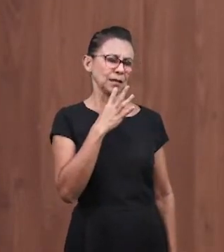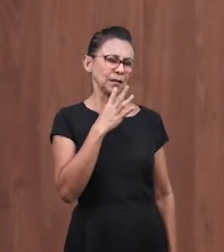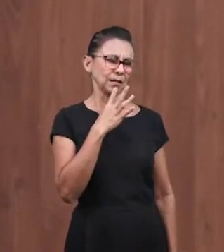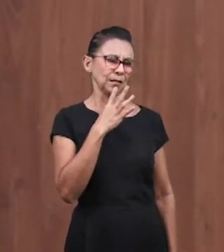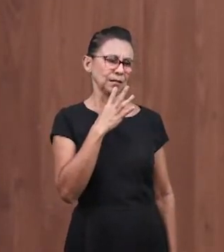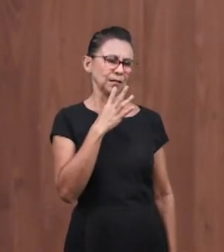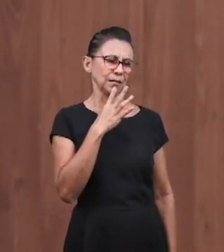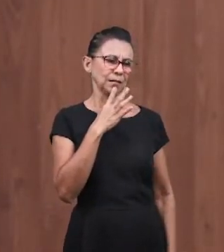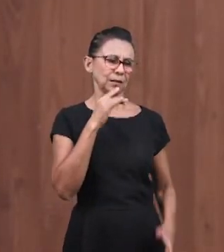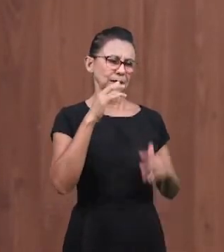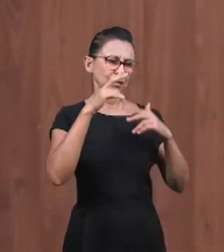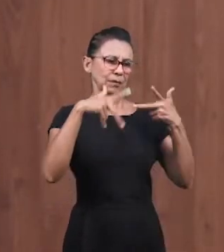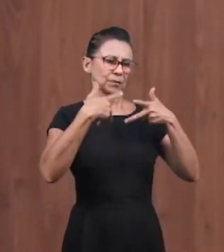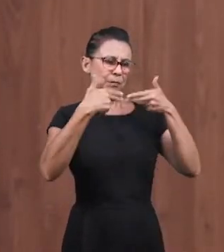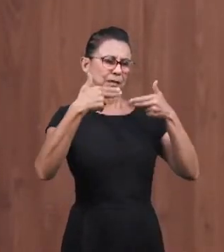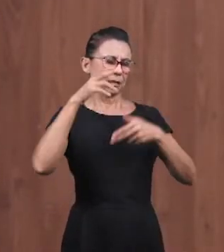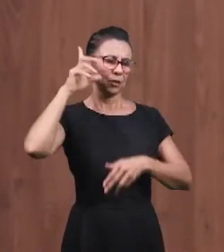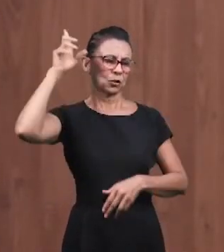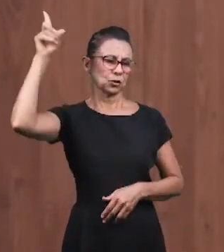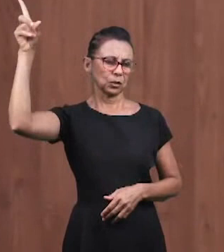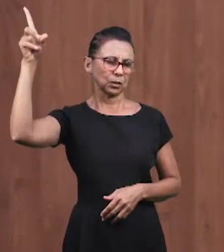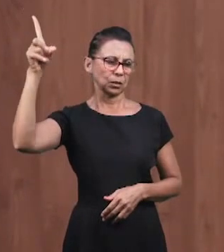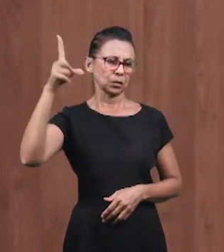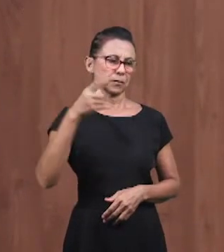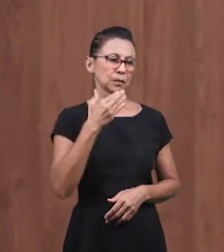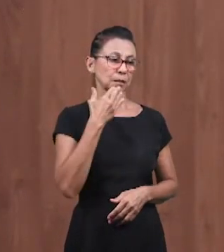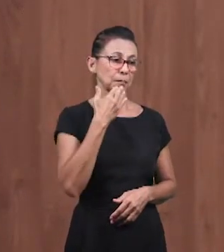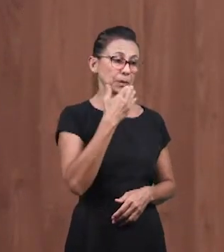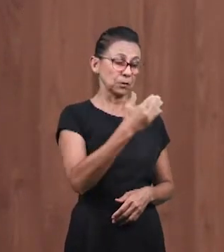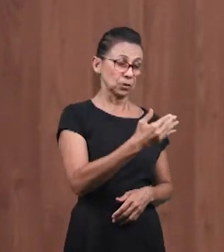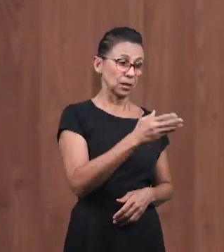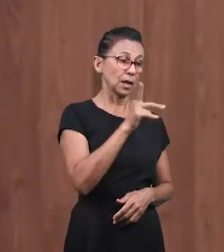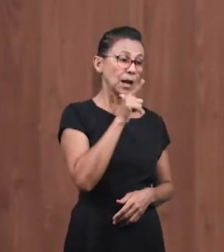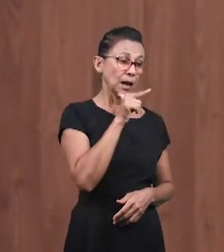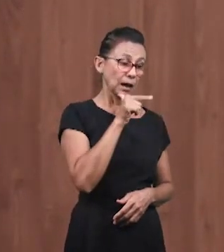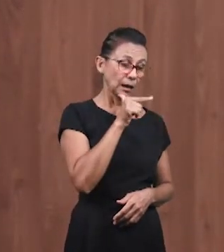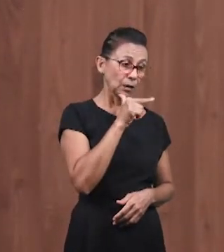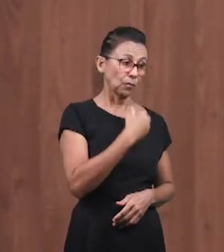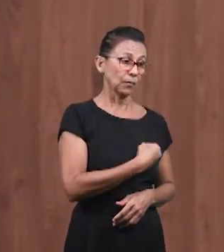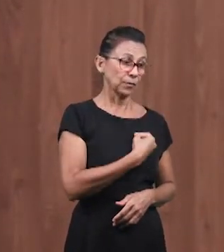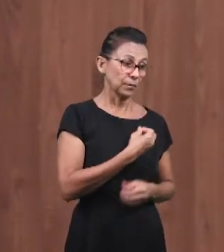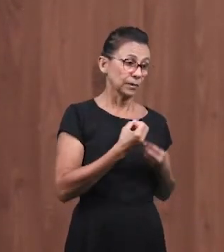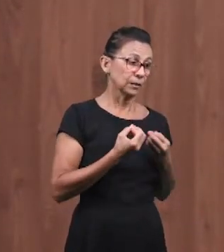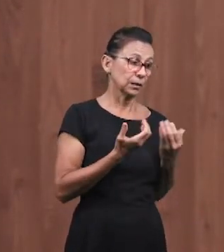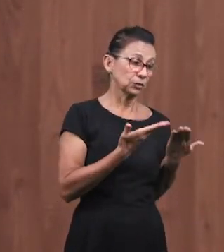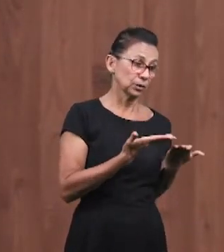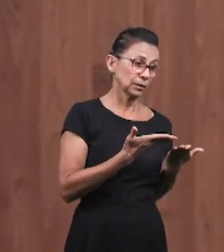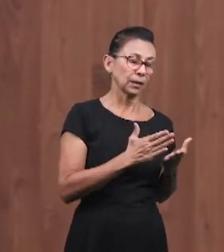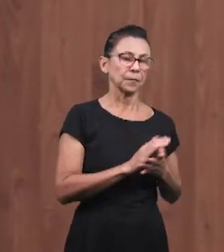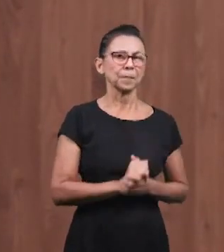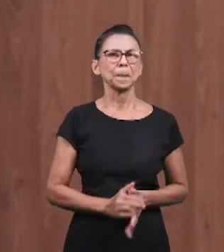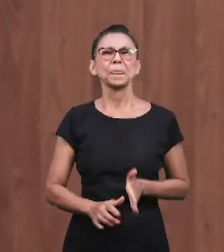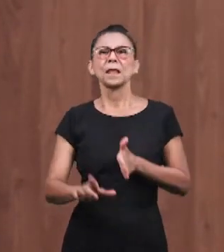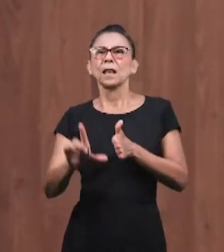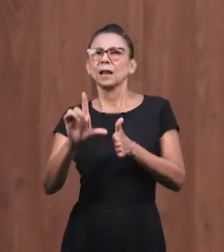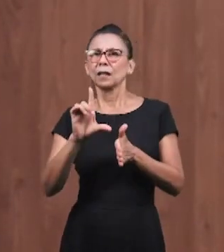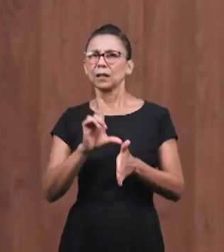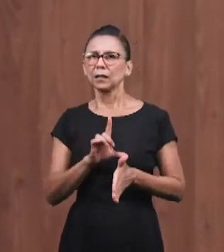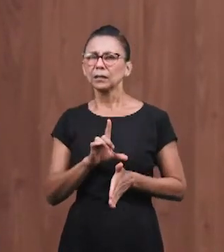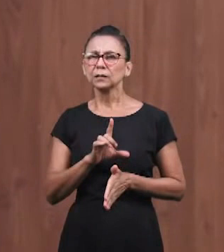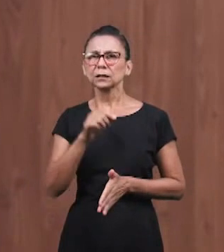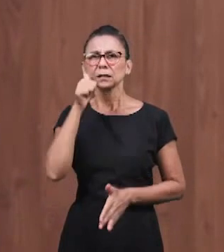lhe pedirias e ele te daria água viva. Até ali, o irmão afirma, né? Ela não tinha tido ainda